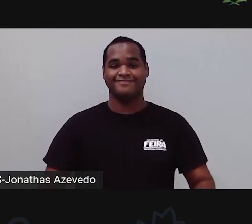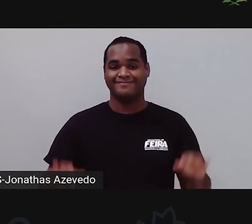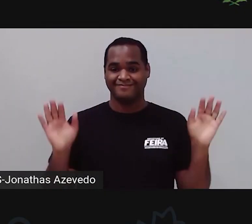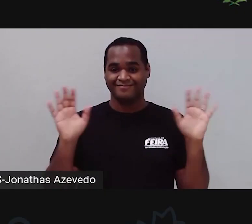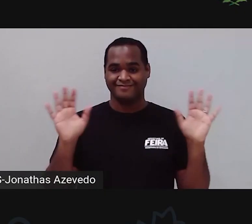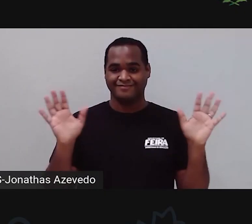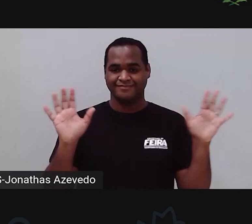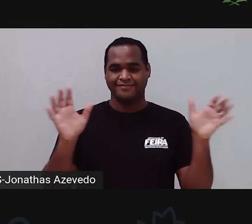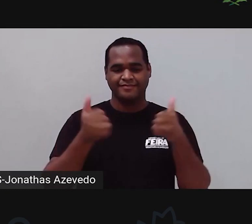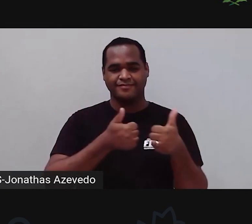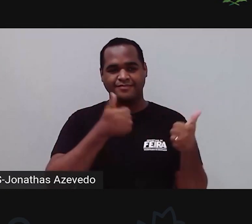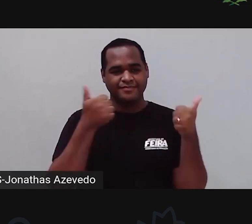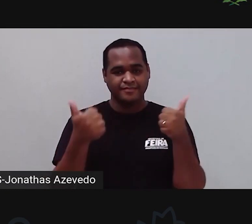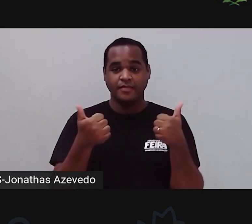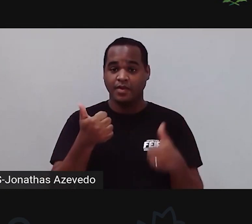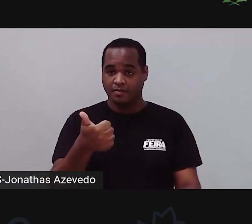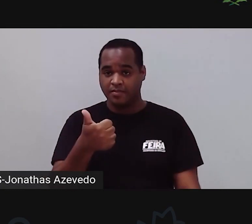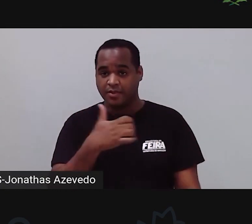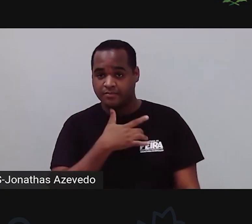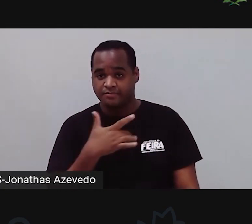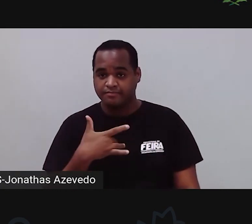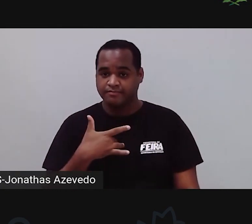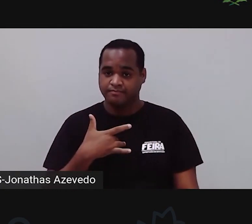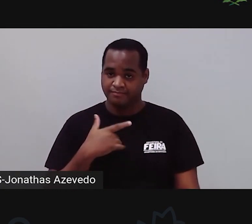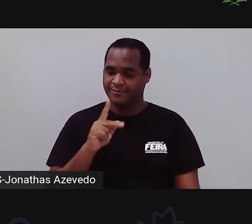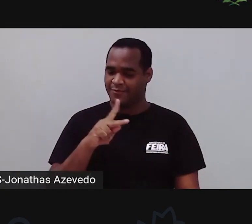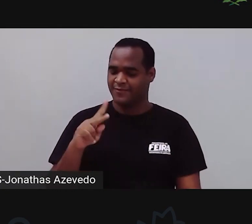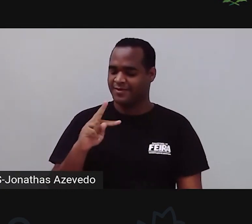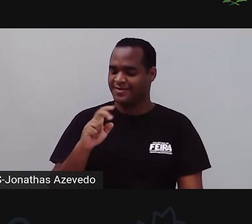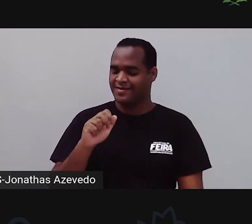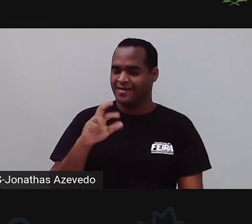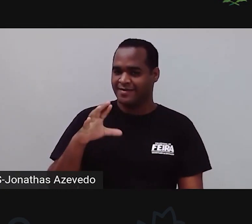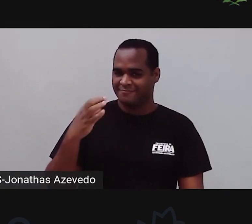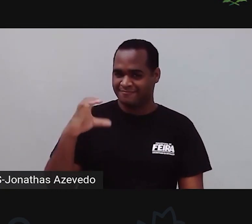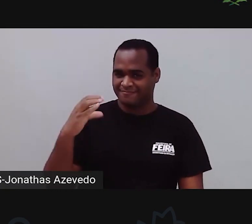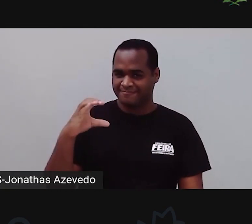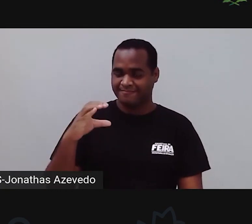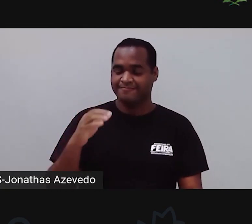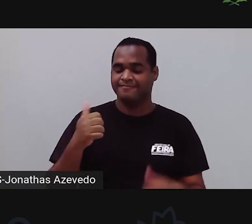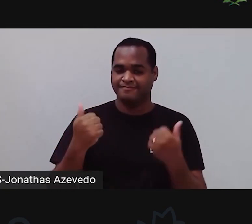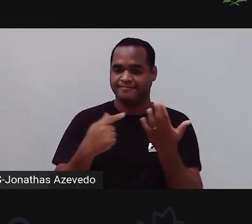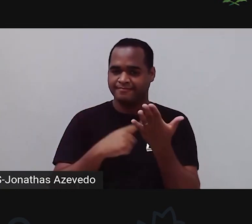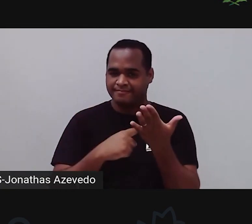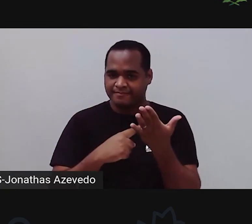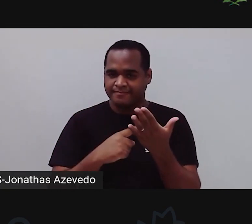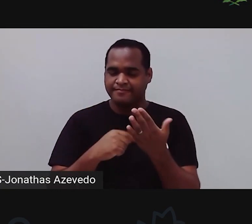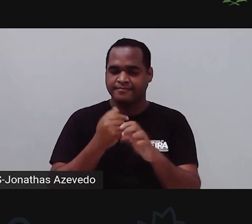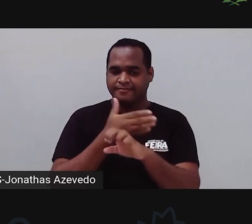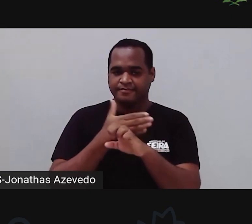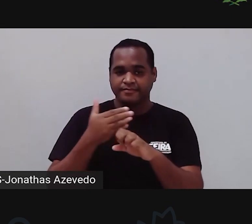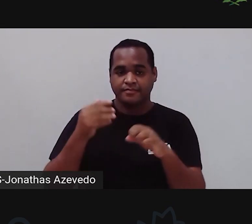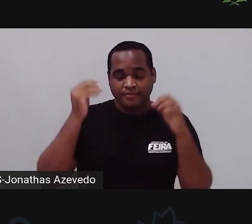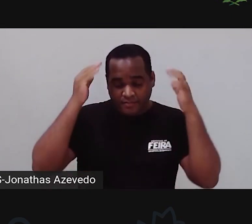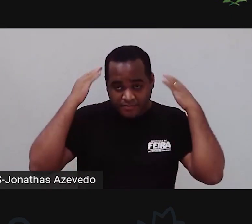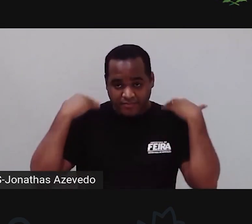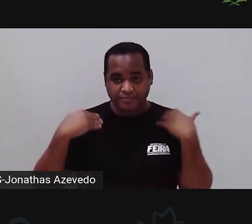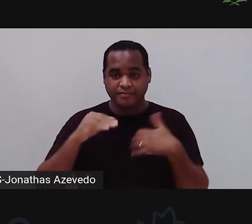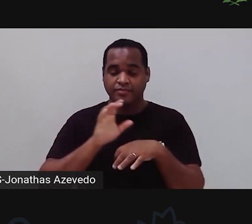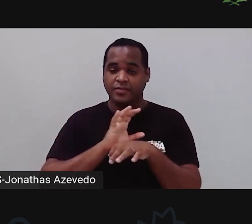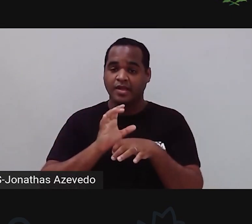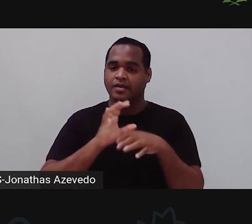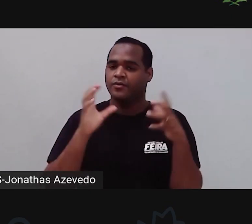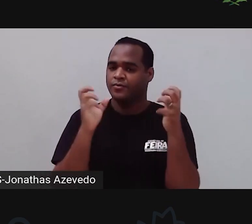Olá, pessoal, tudo bem com vocês? Eu sou a professora Tayara Santos de Ciências. Sou uma mulher de pele clara, tenho um cabelo castanho